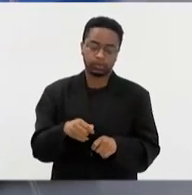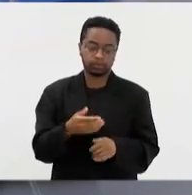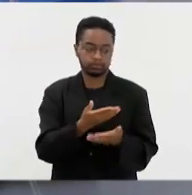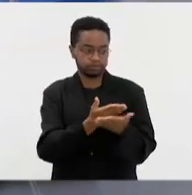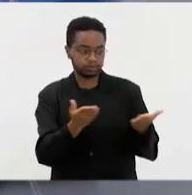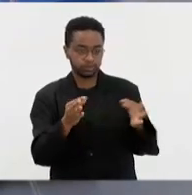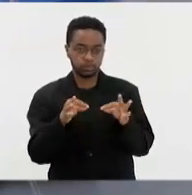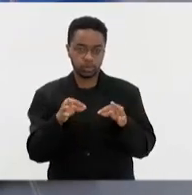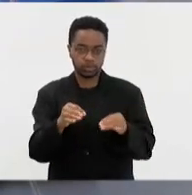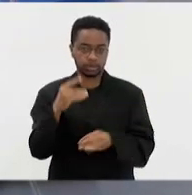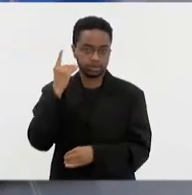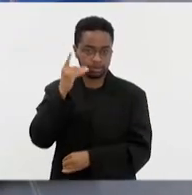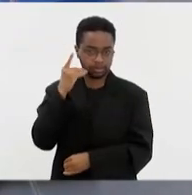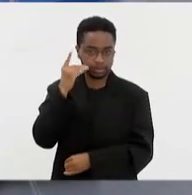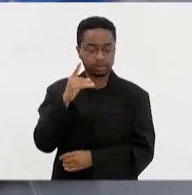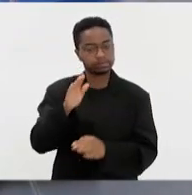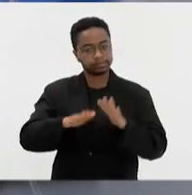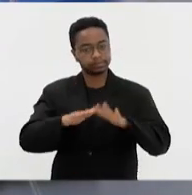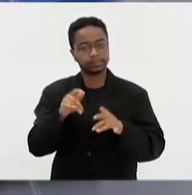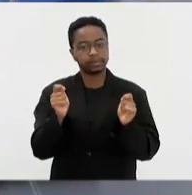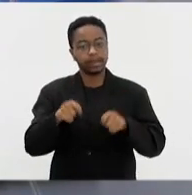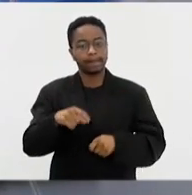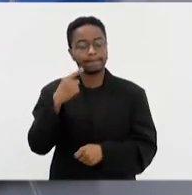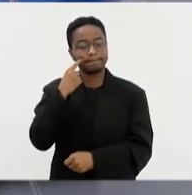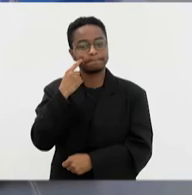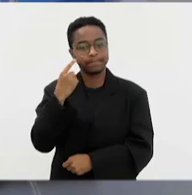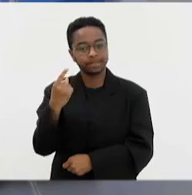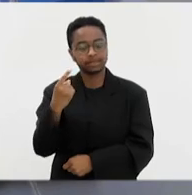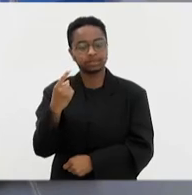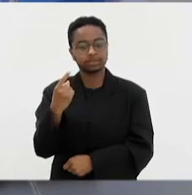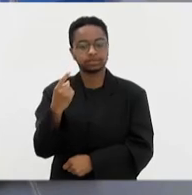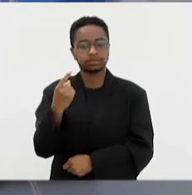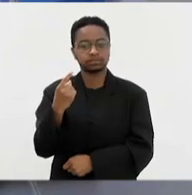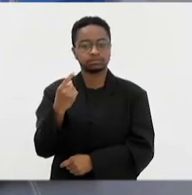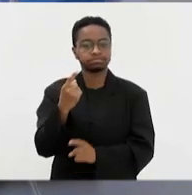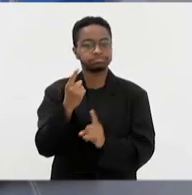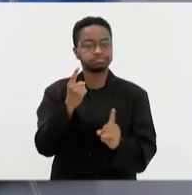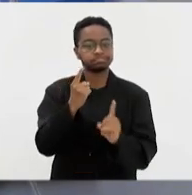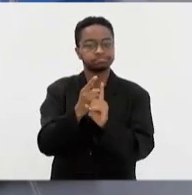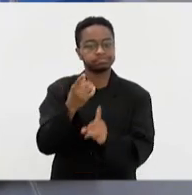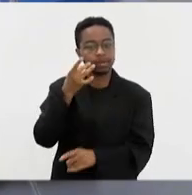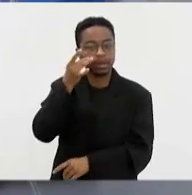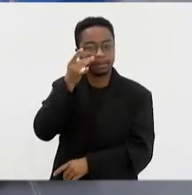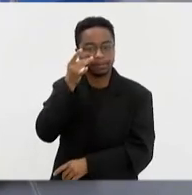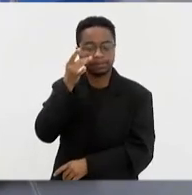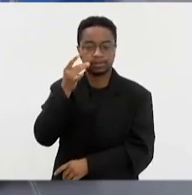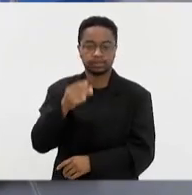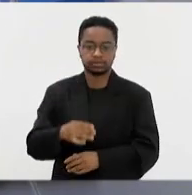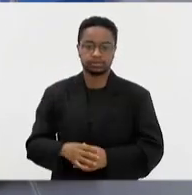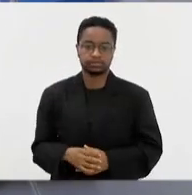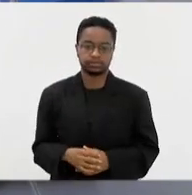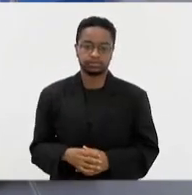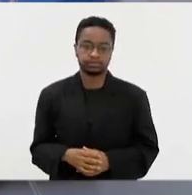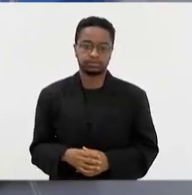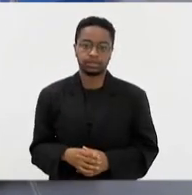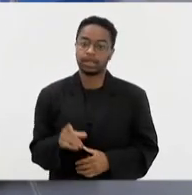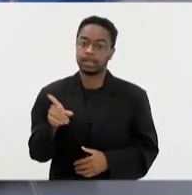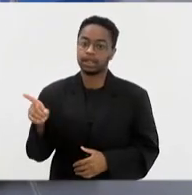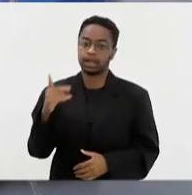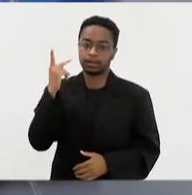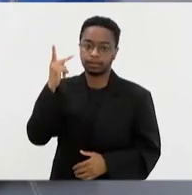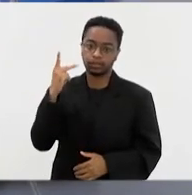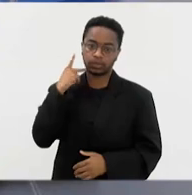Paulo, de repente pensar na possibilidade de ter um encontro presencial na Procuradoria